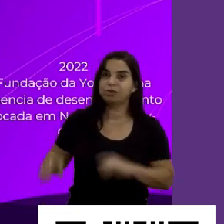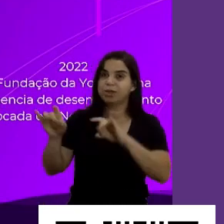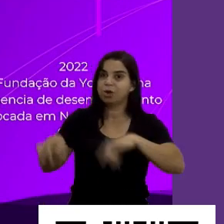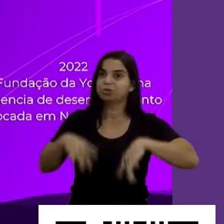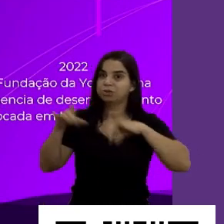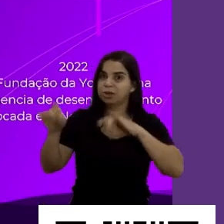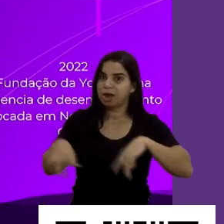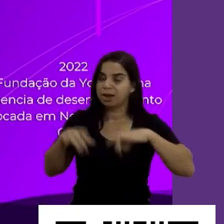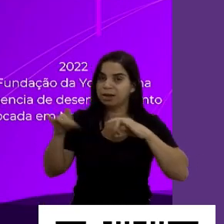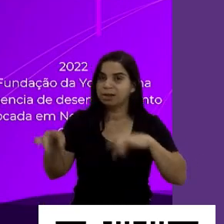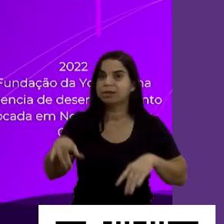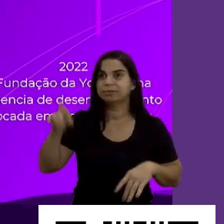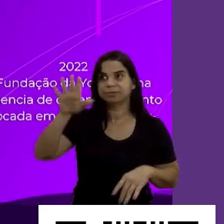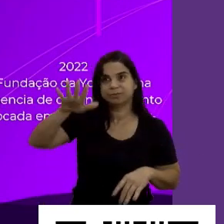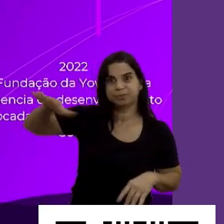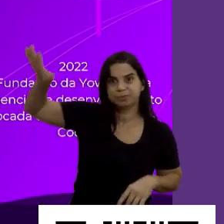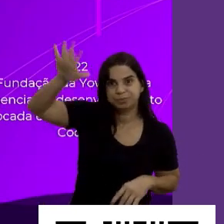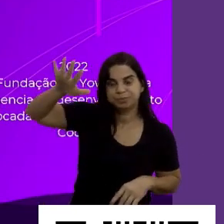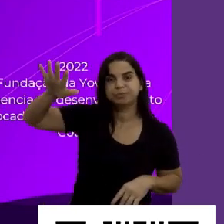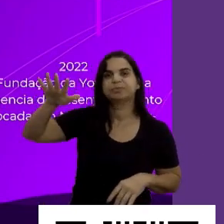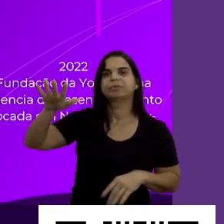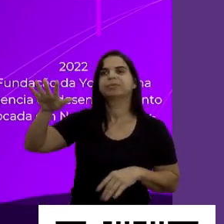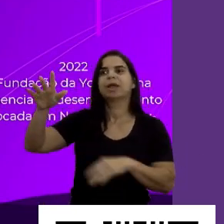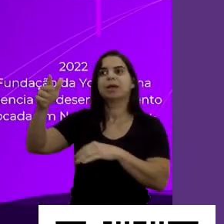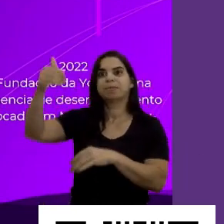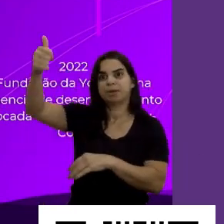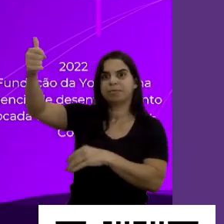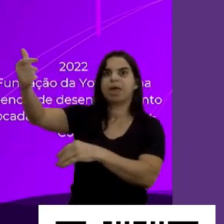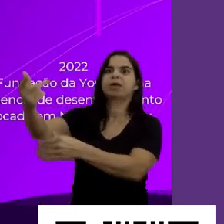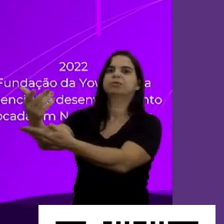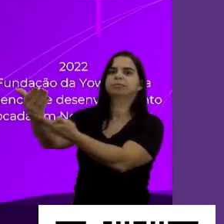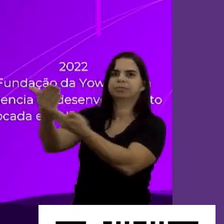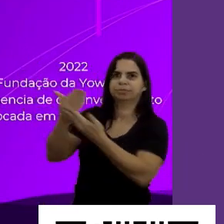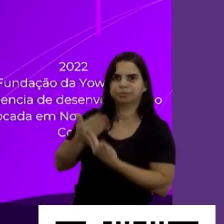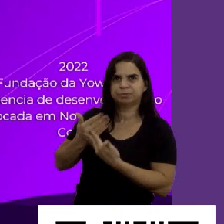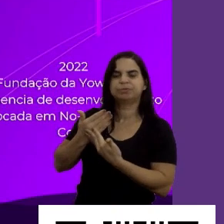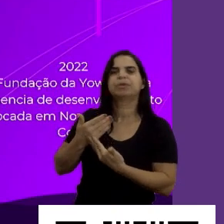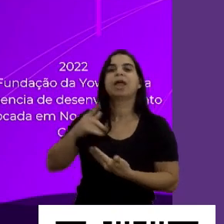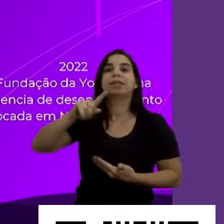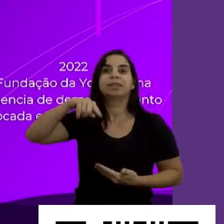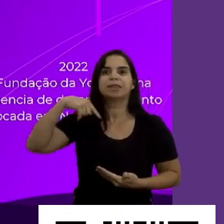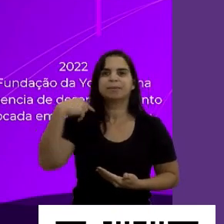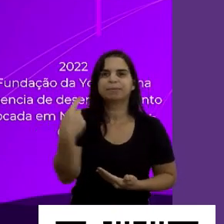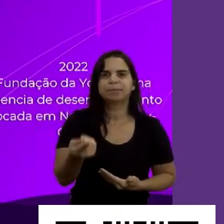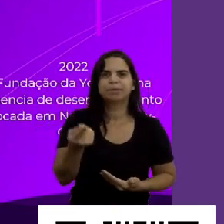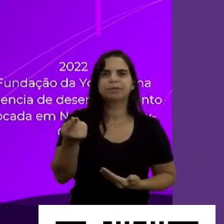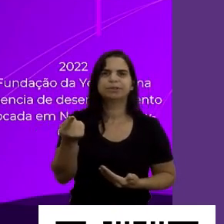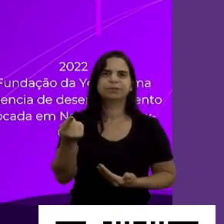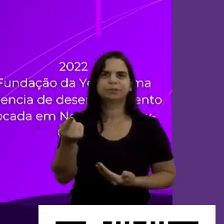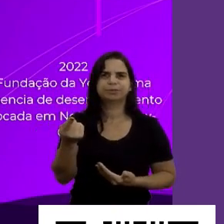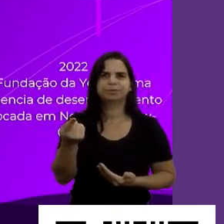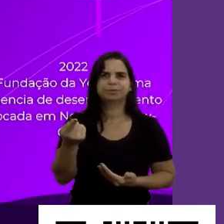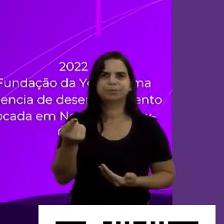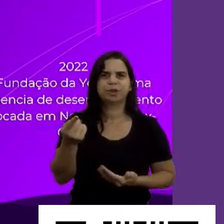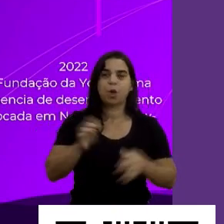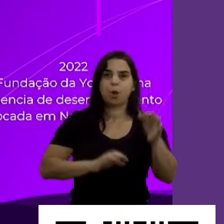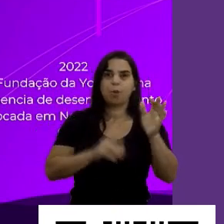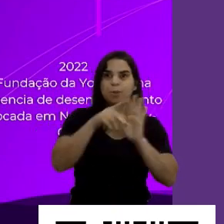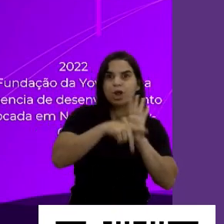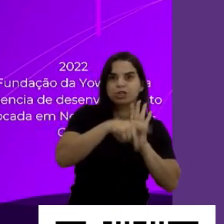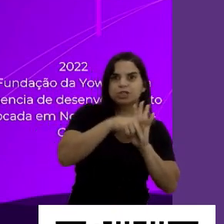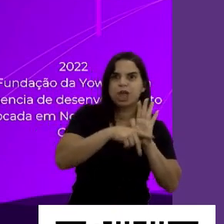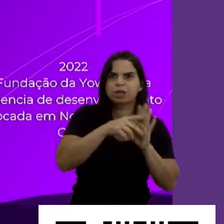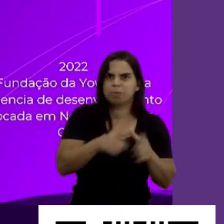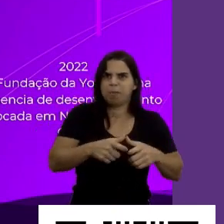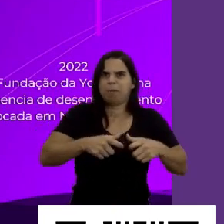startupter e da Austrália chegou até a mim primeiro inicialmente e depois o projeto foi tomando uma